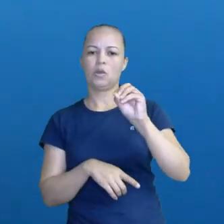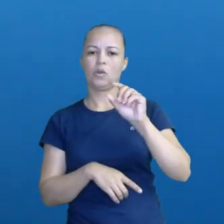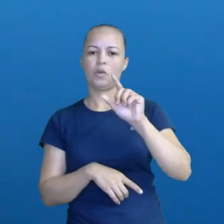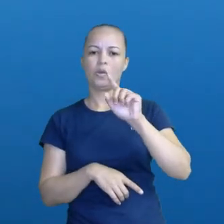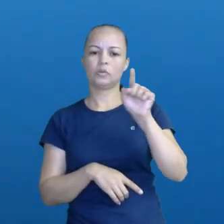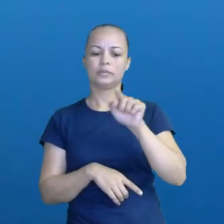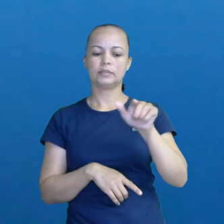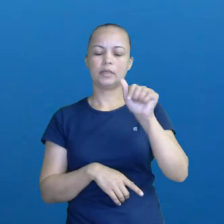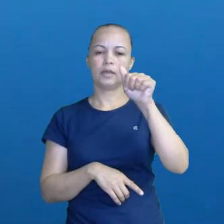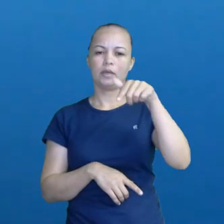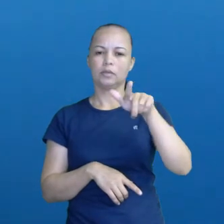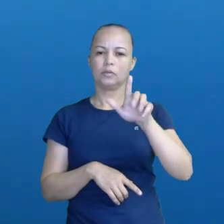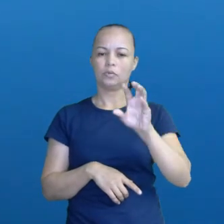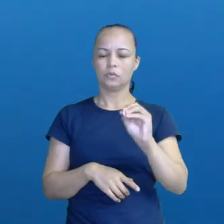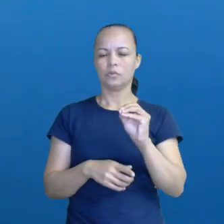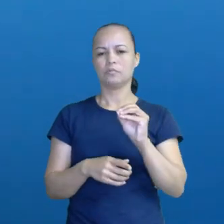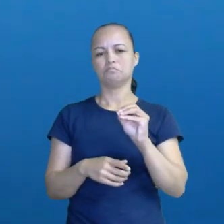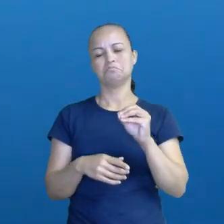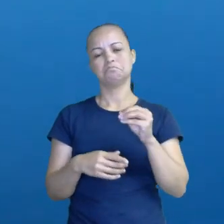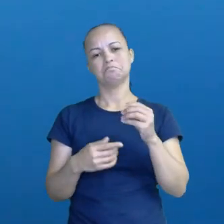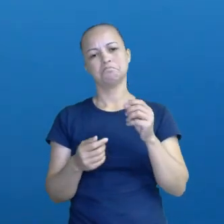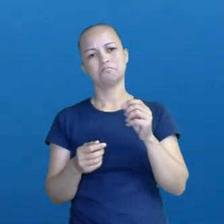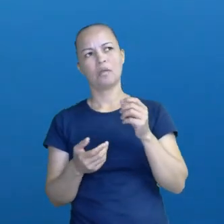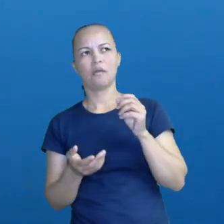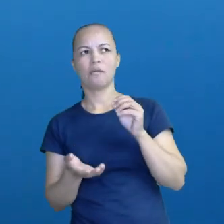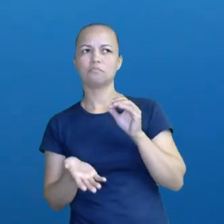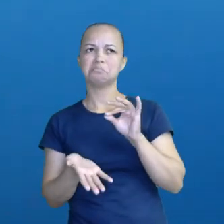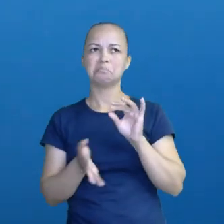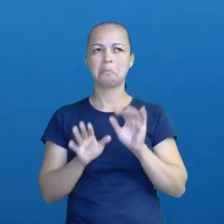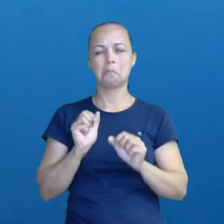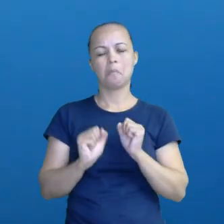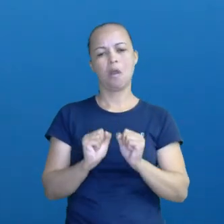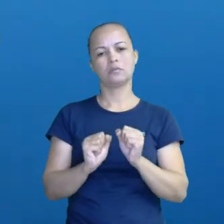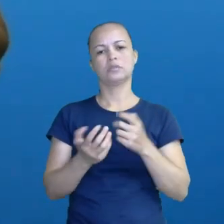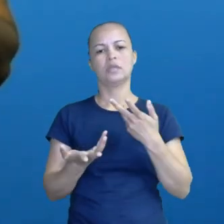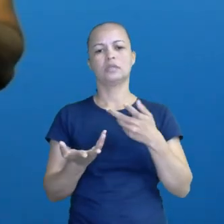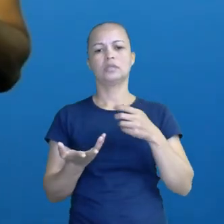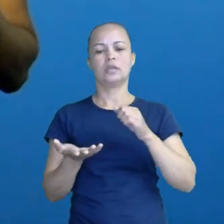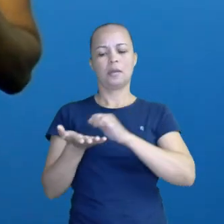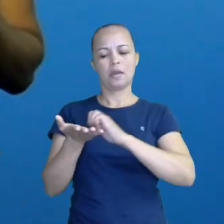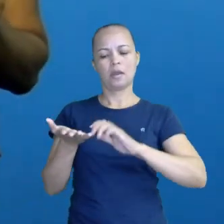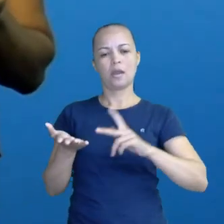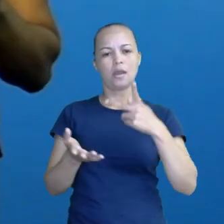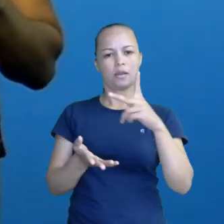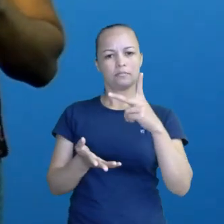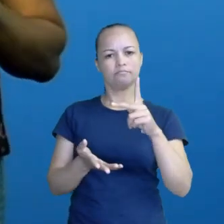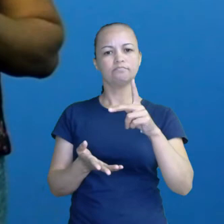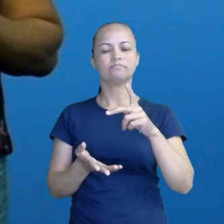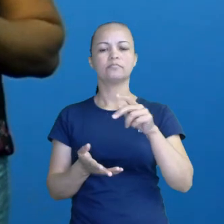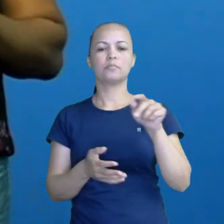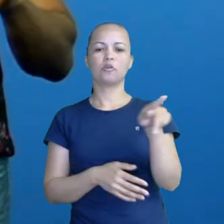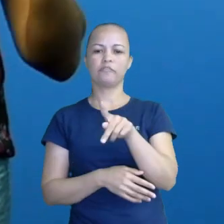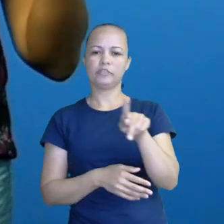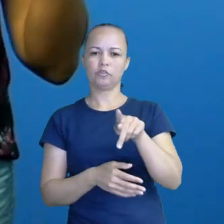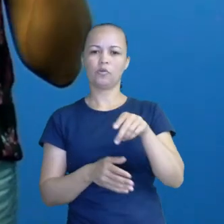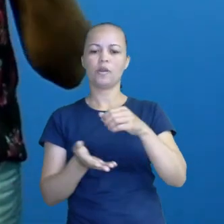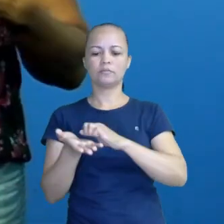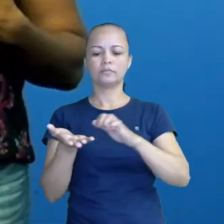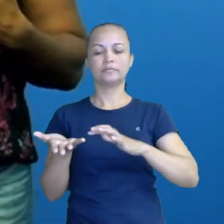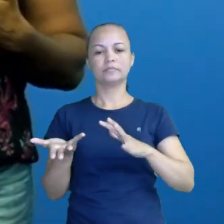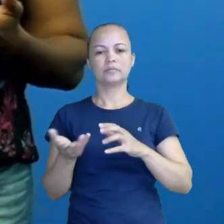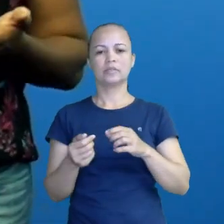provavelmente possa ser que a sua professora já passou alguma atividade agora